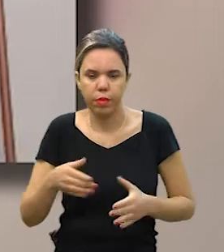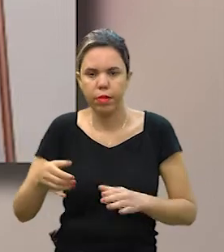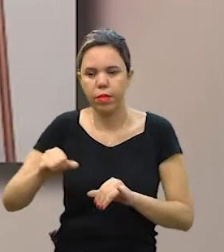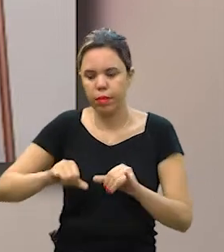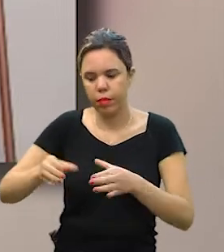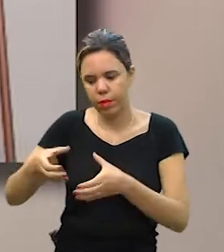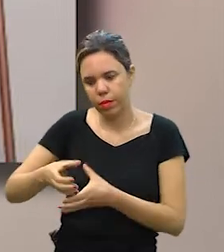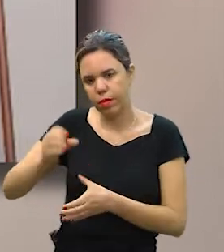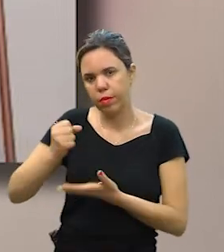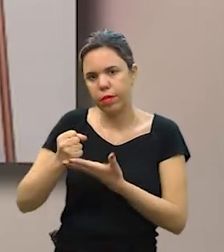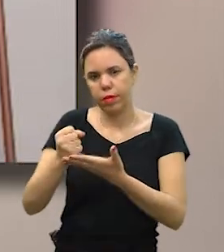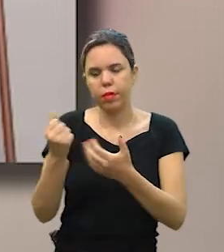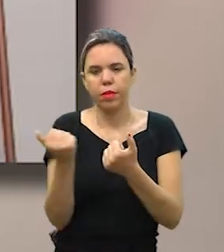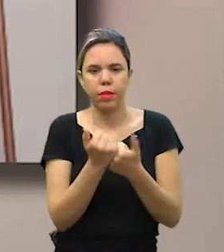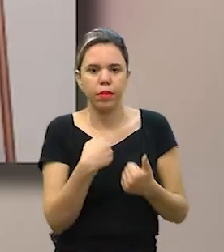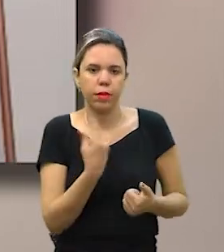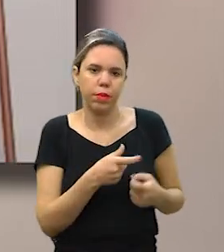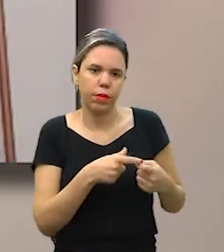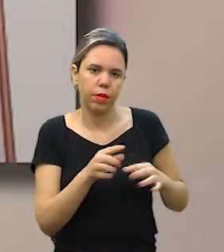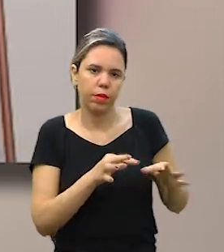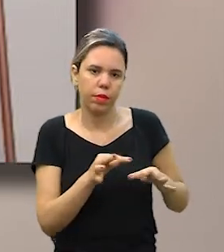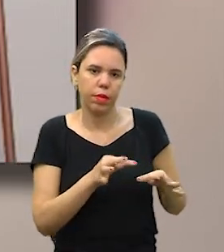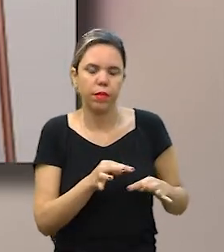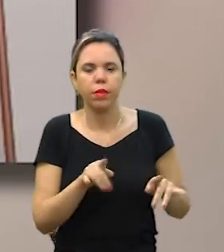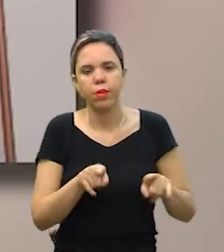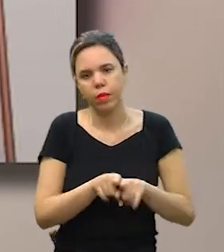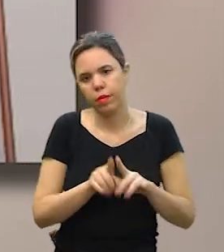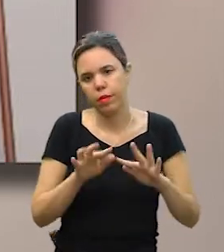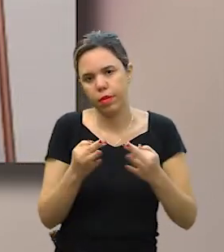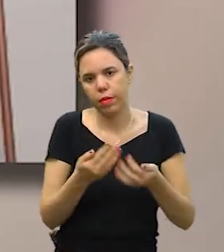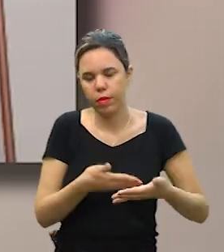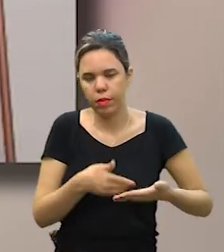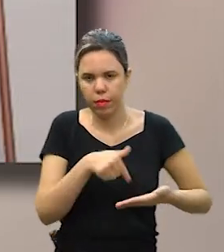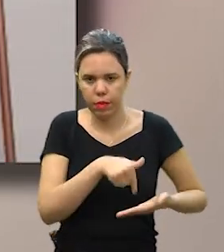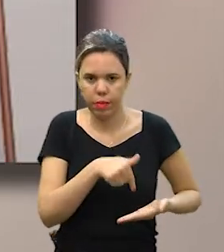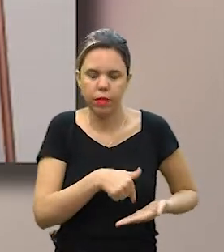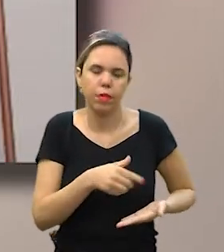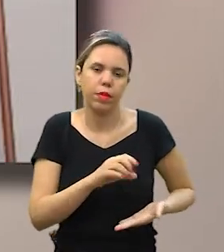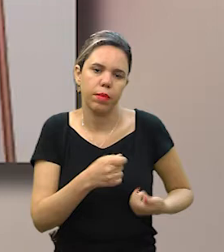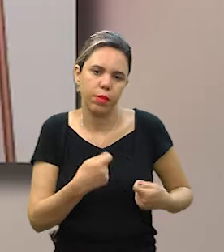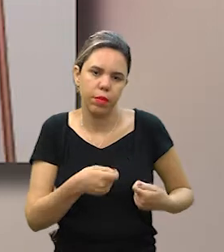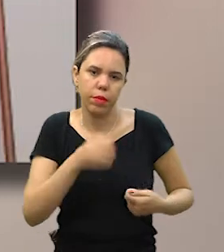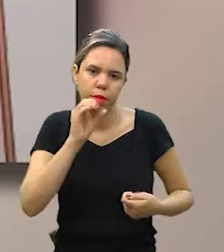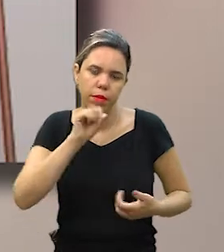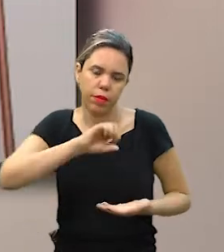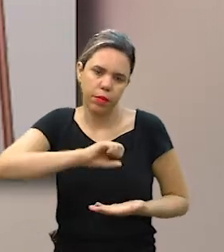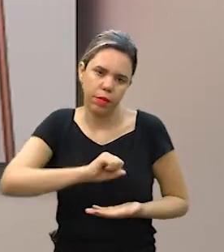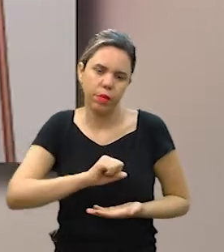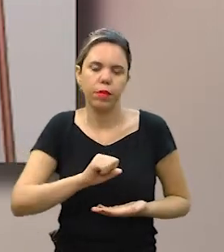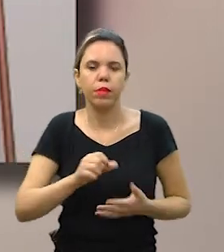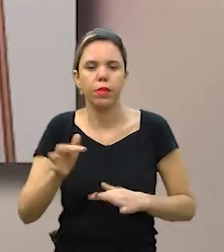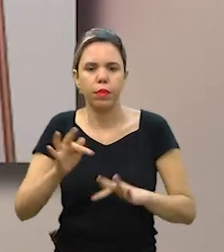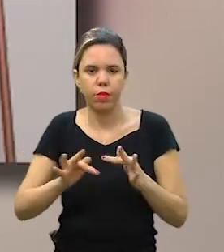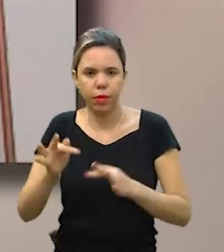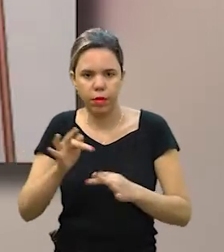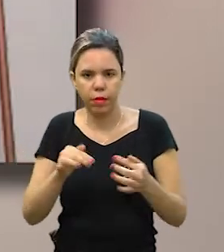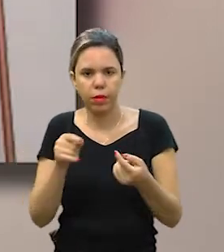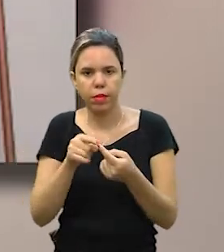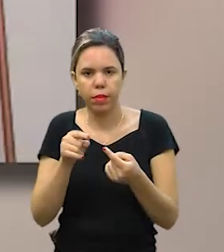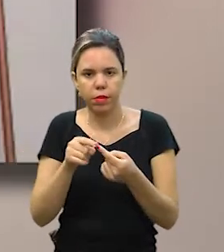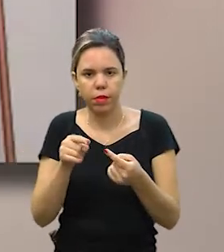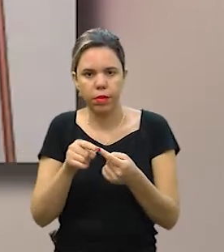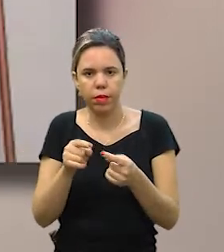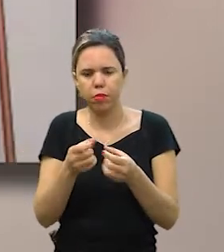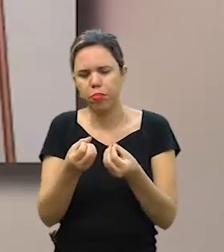infantis para nos ajudar, tanto nós pediatras quanto esse bebê, né? Que são formulações que a gente